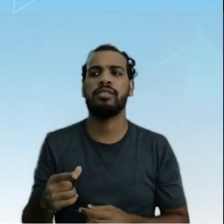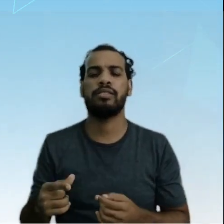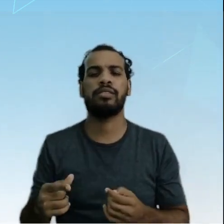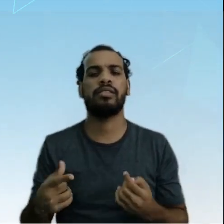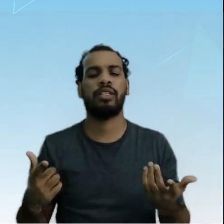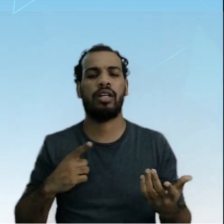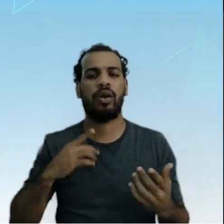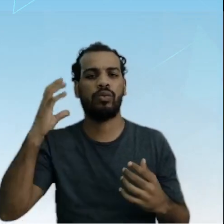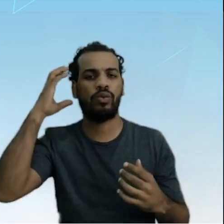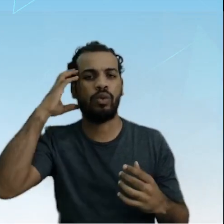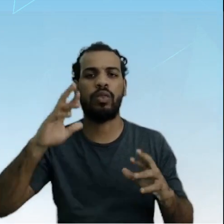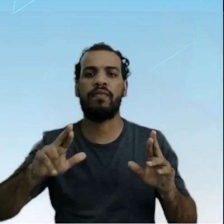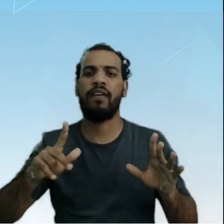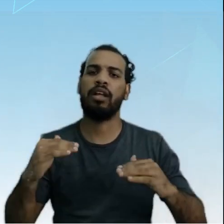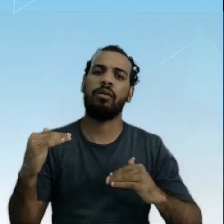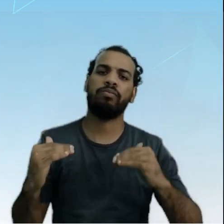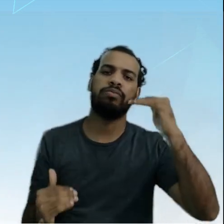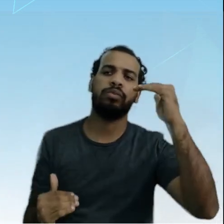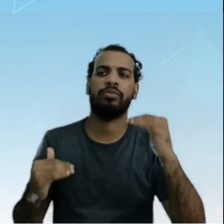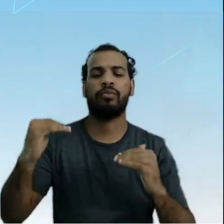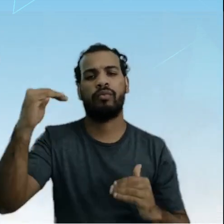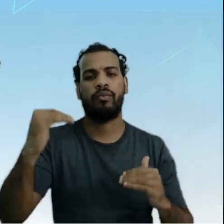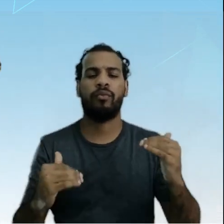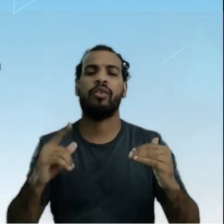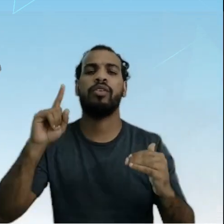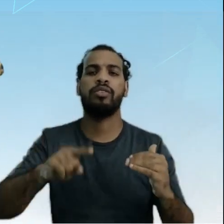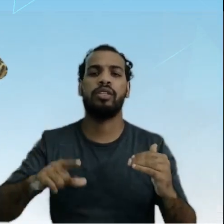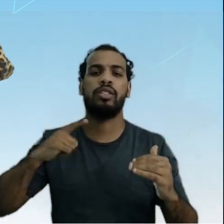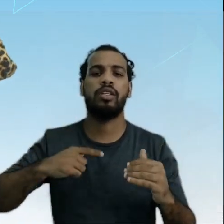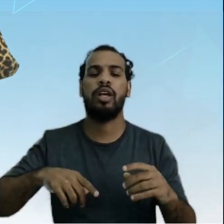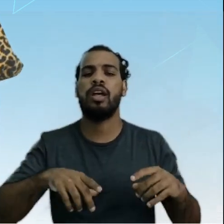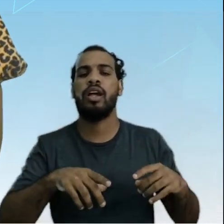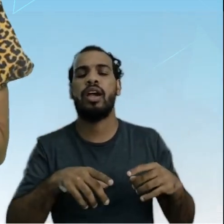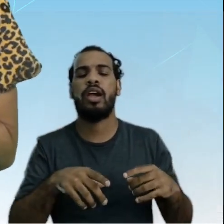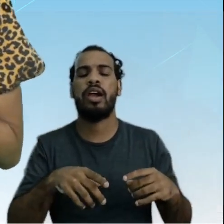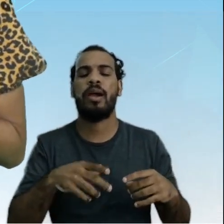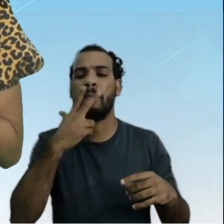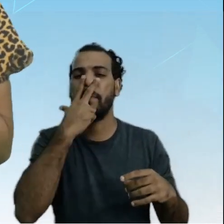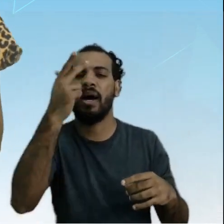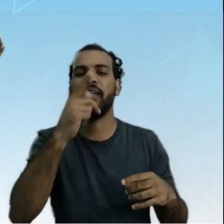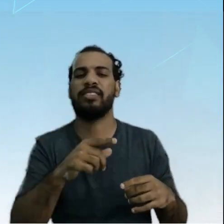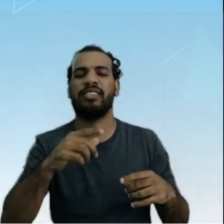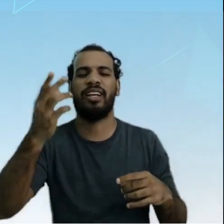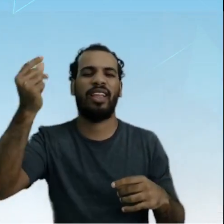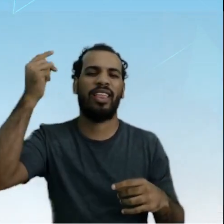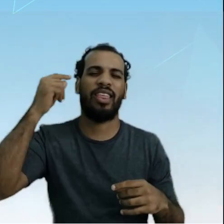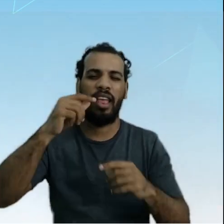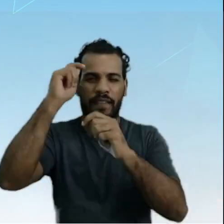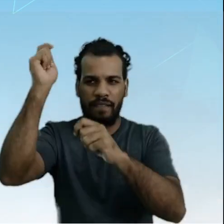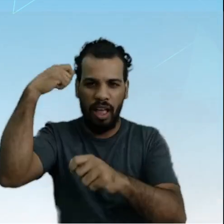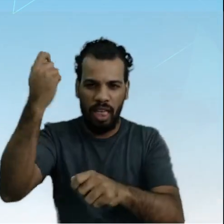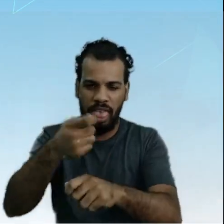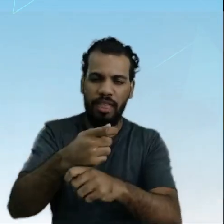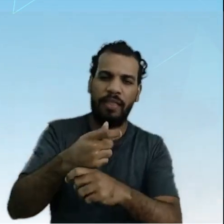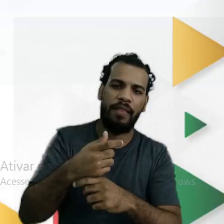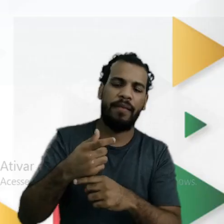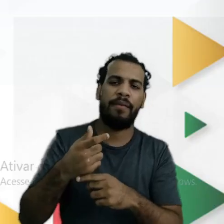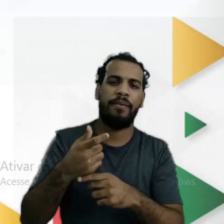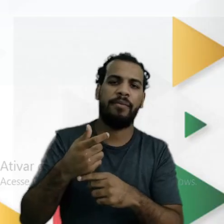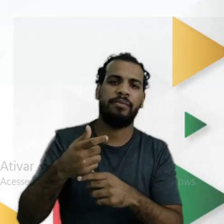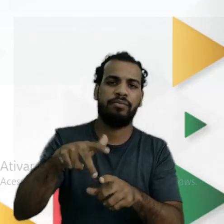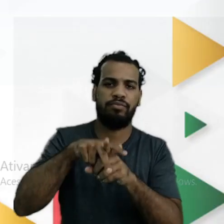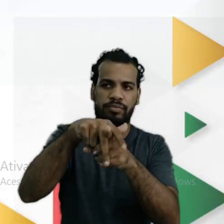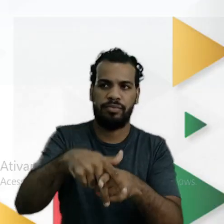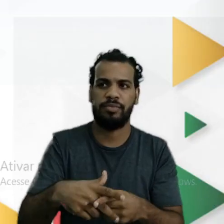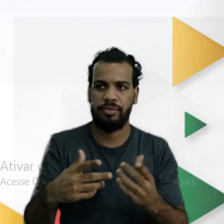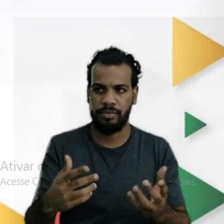entoada, algo que remete muito àquelas canções, os Deus. vaqueiros, sabe? Eu vou